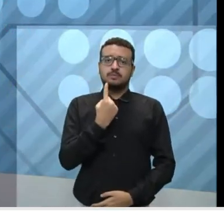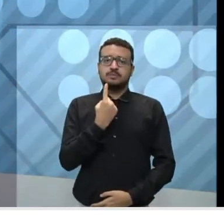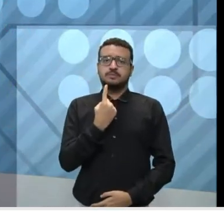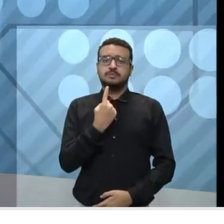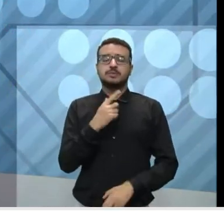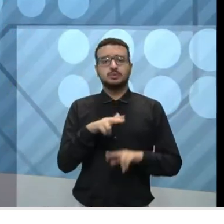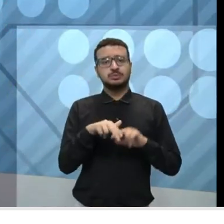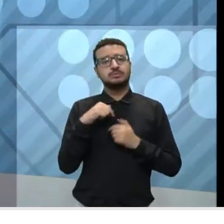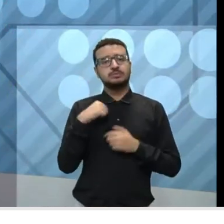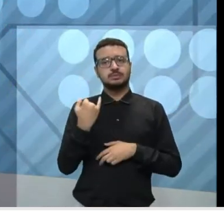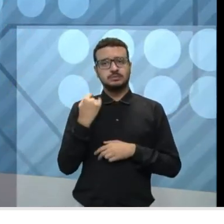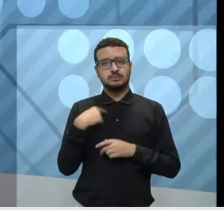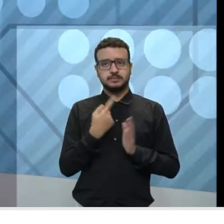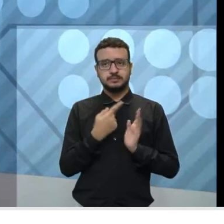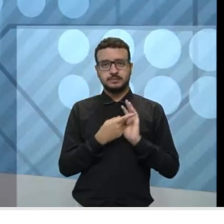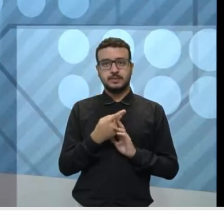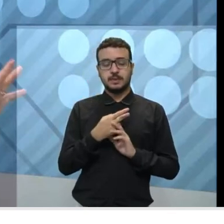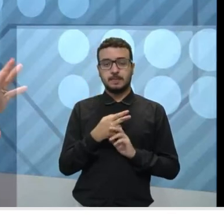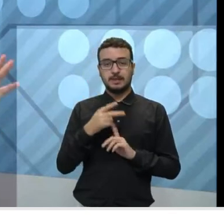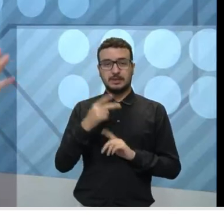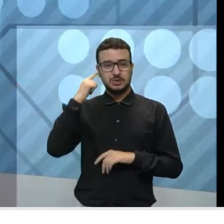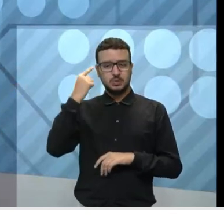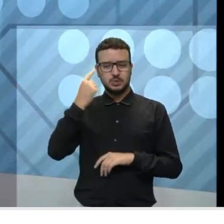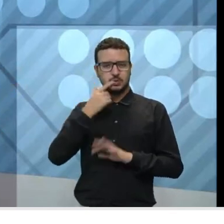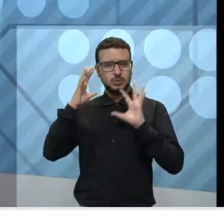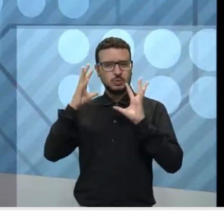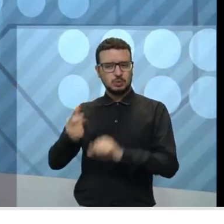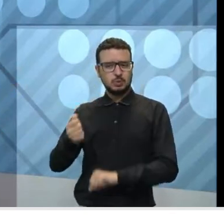muito é a língua brasileira.